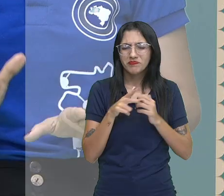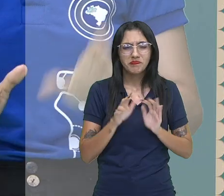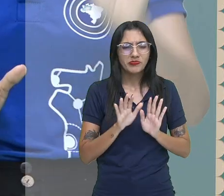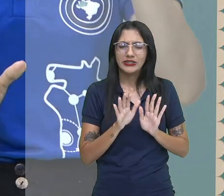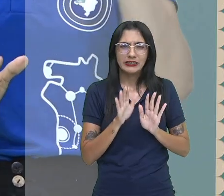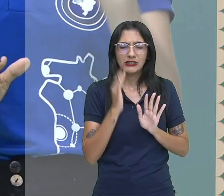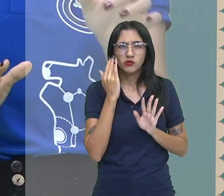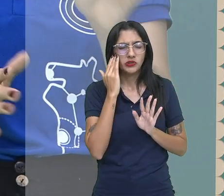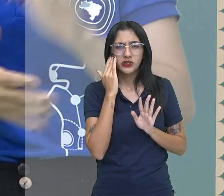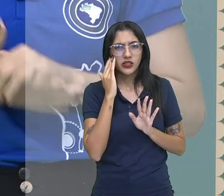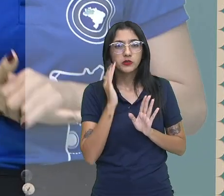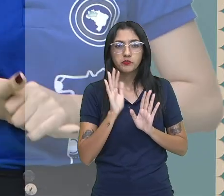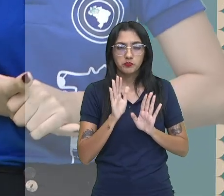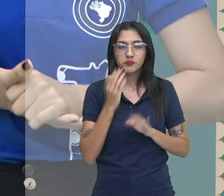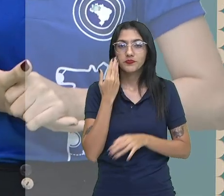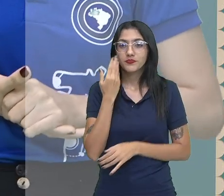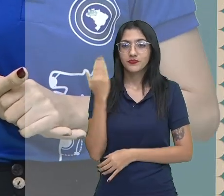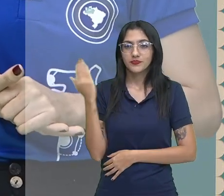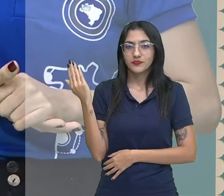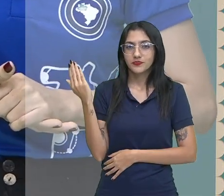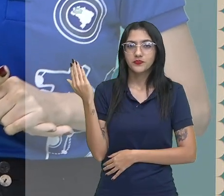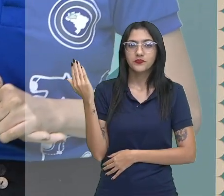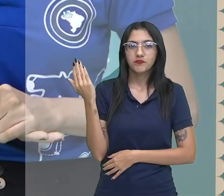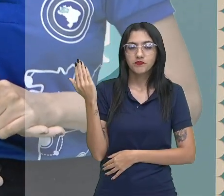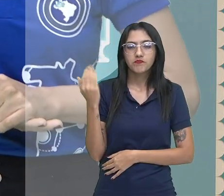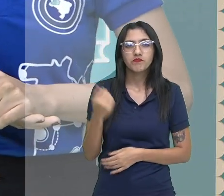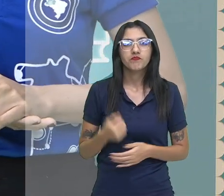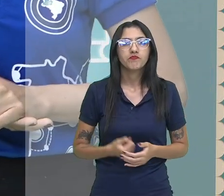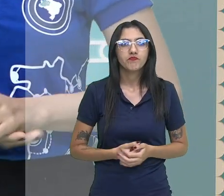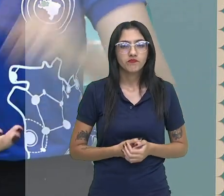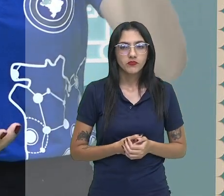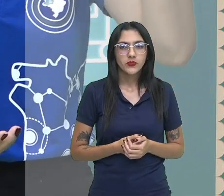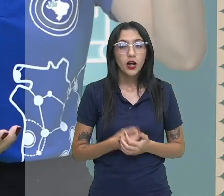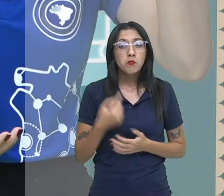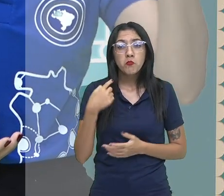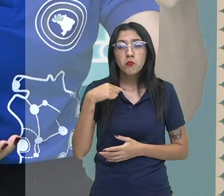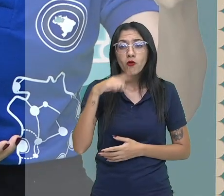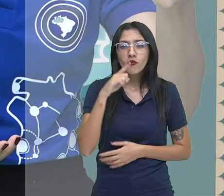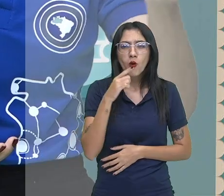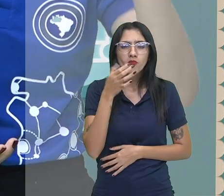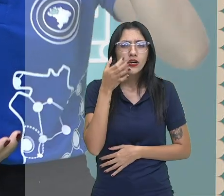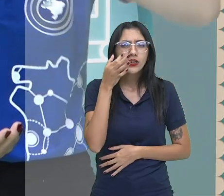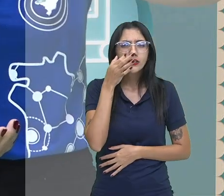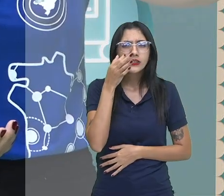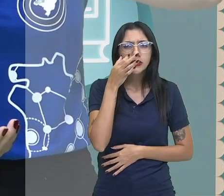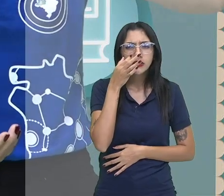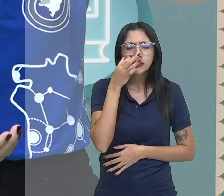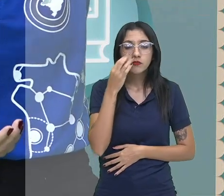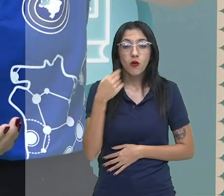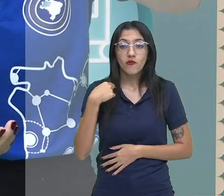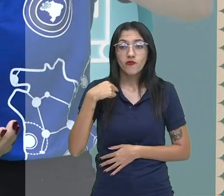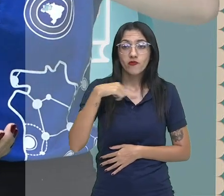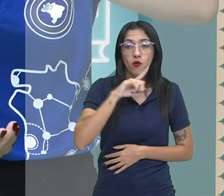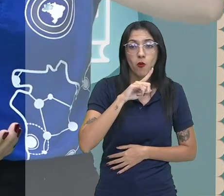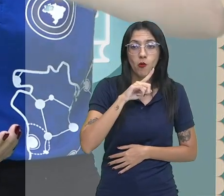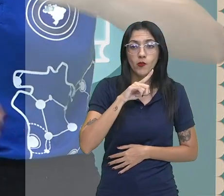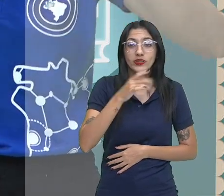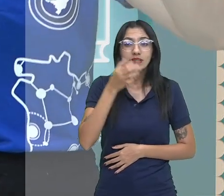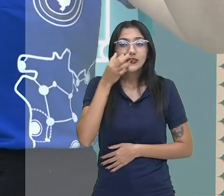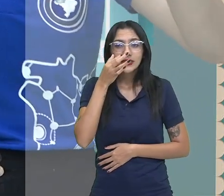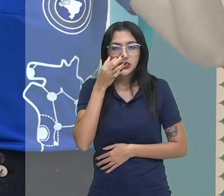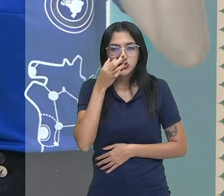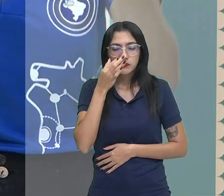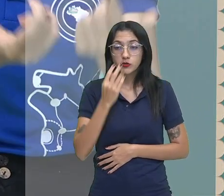entendi, professora? Veja aí, ó. Vou assistir ao jogo. Vou e assistir. Dois